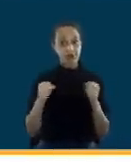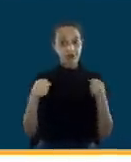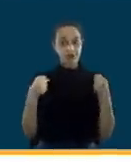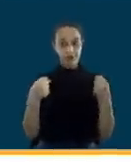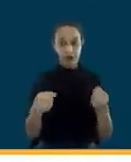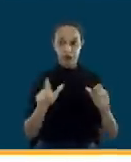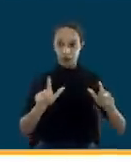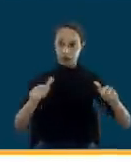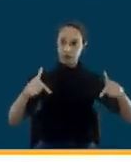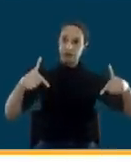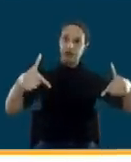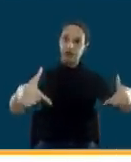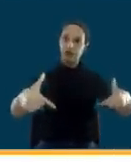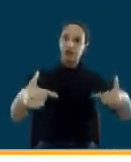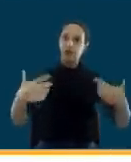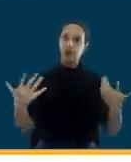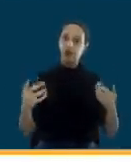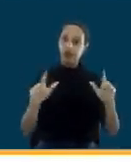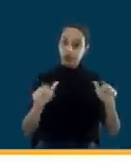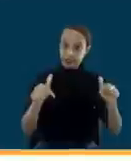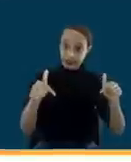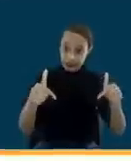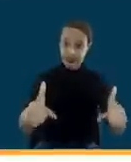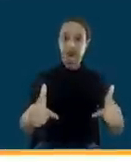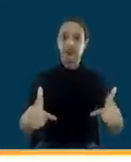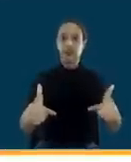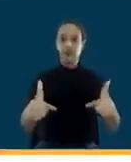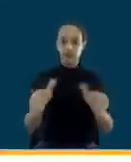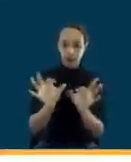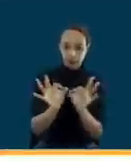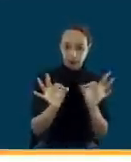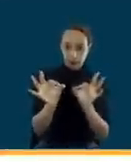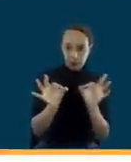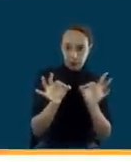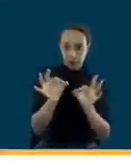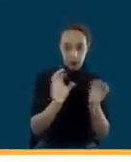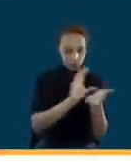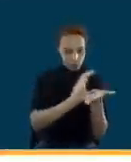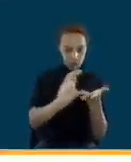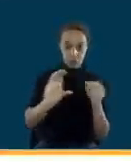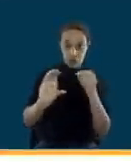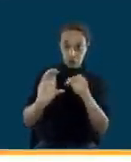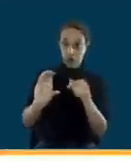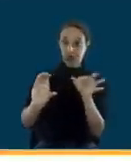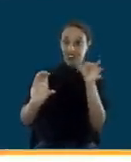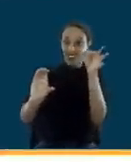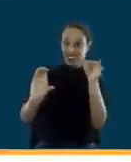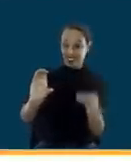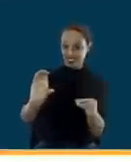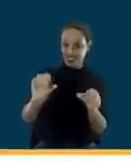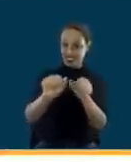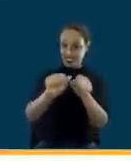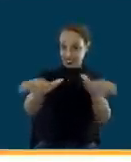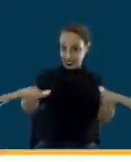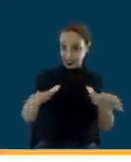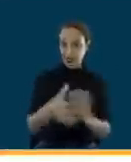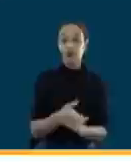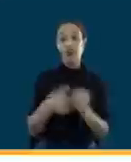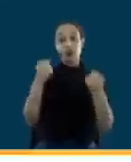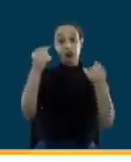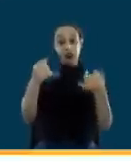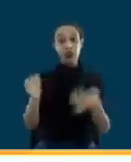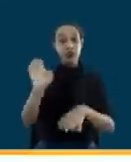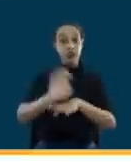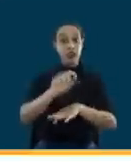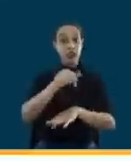atuação e aplicabilidade do recurso de maneira correta. Queremos dizer que, enquanto Estado do Rio de Janeiro, nós